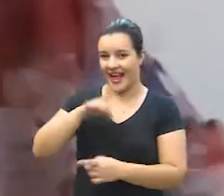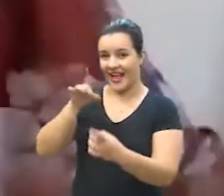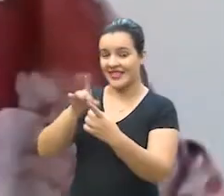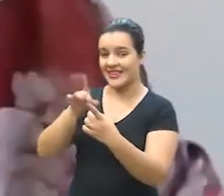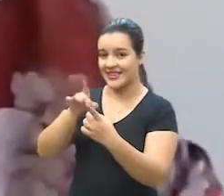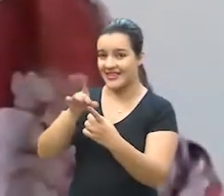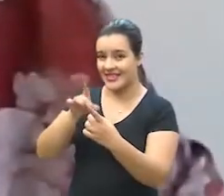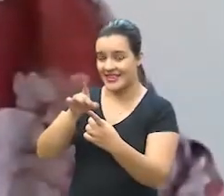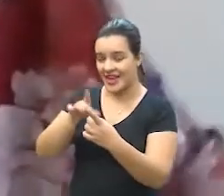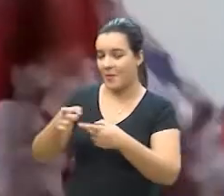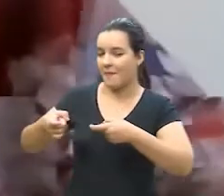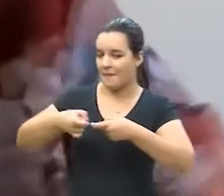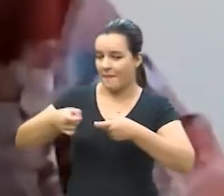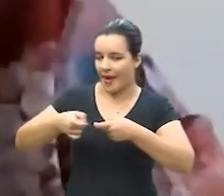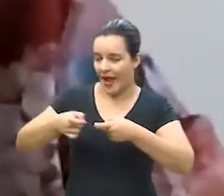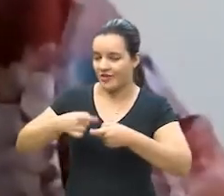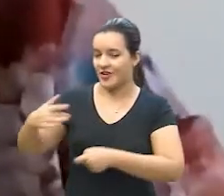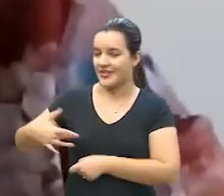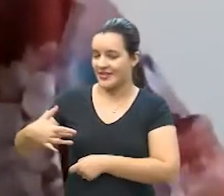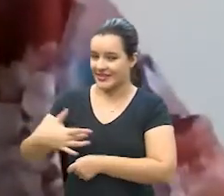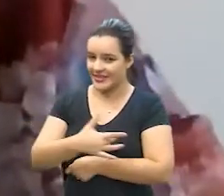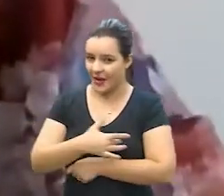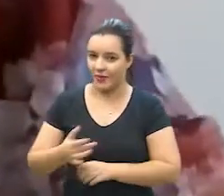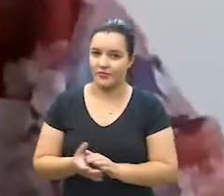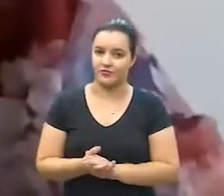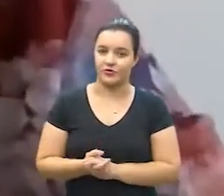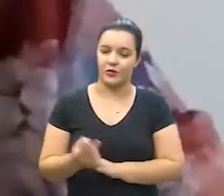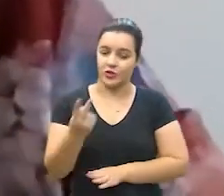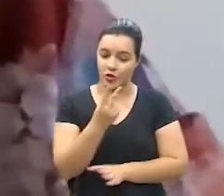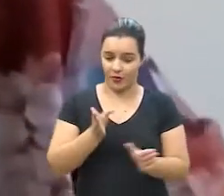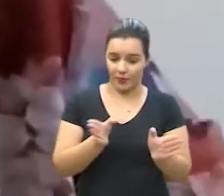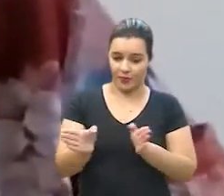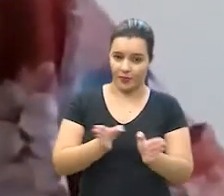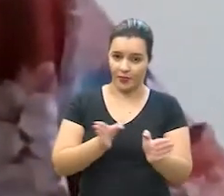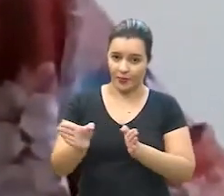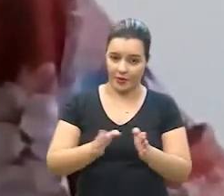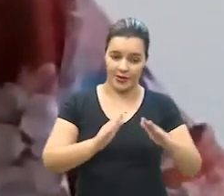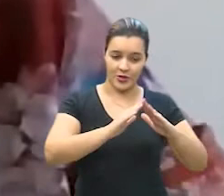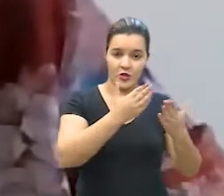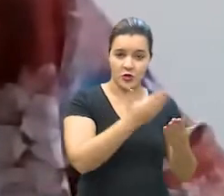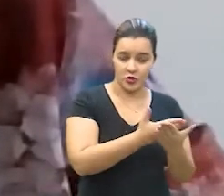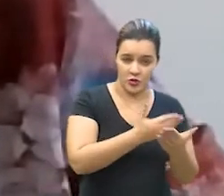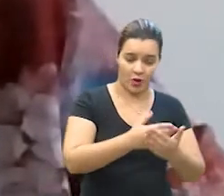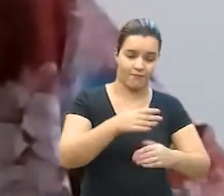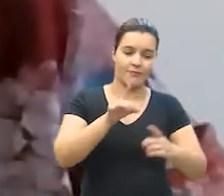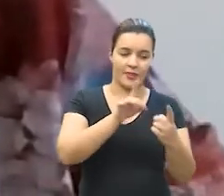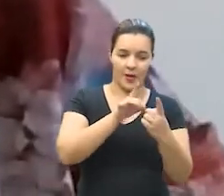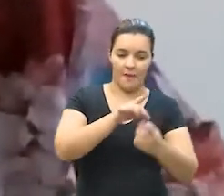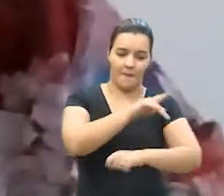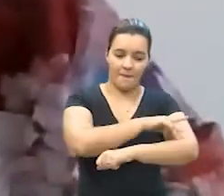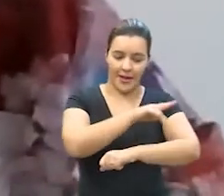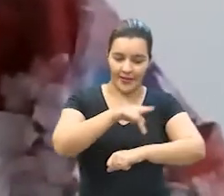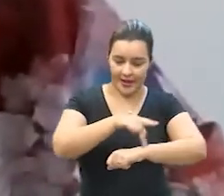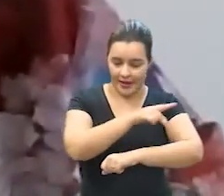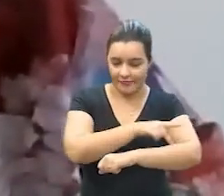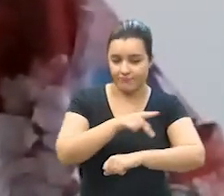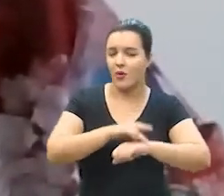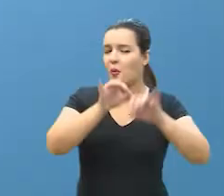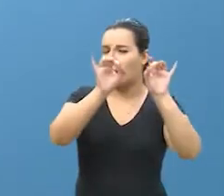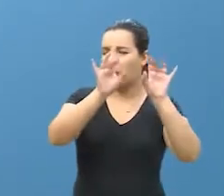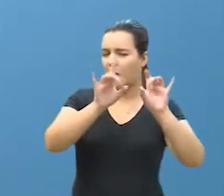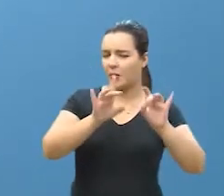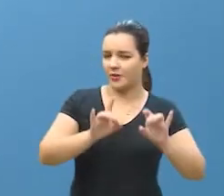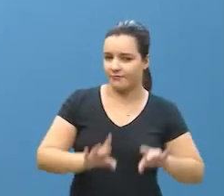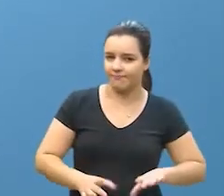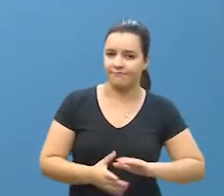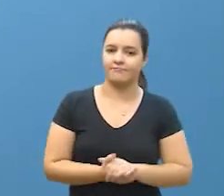Na parte tanto da escola como na parte clínica, nós temos atendimentos pedagógicos